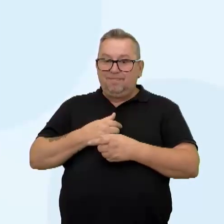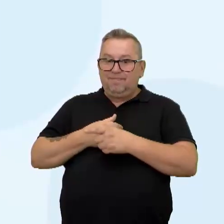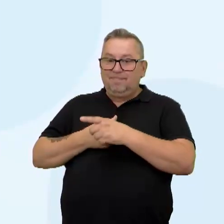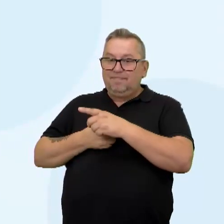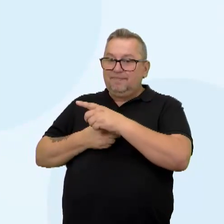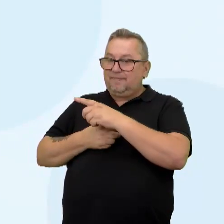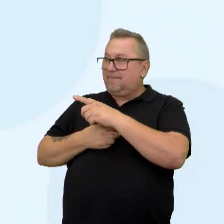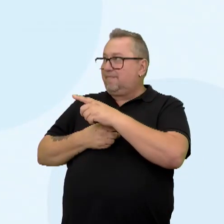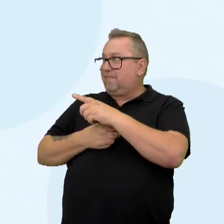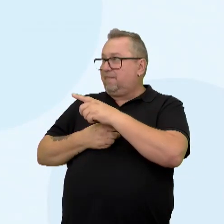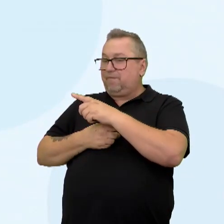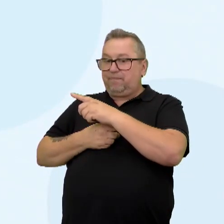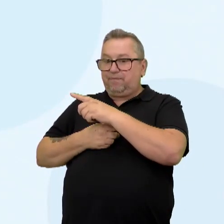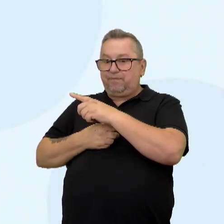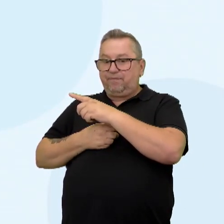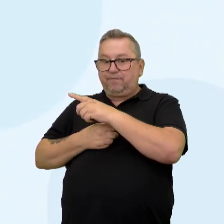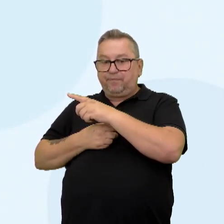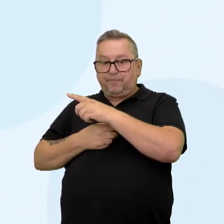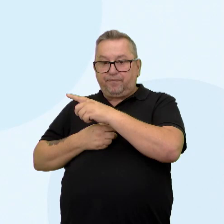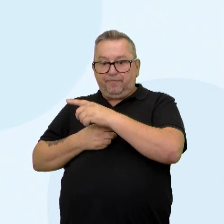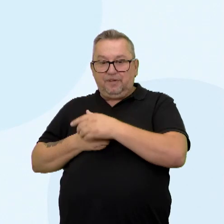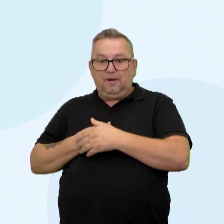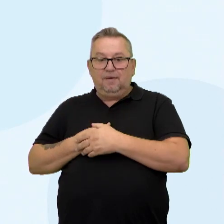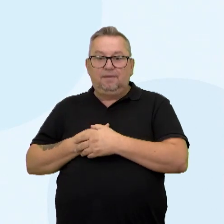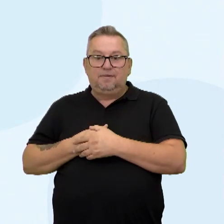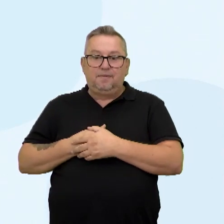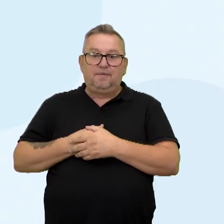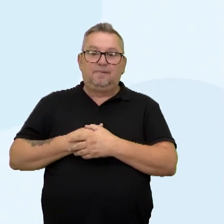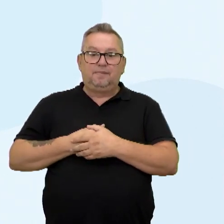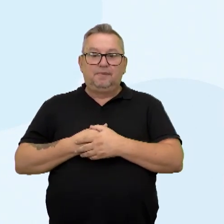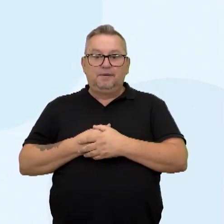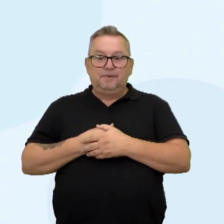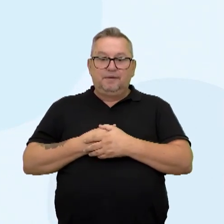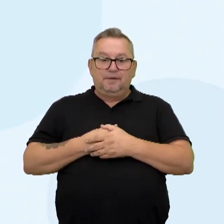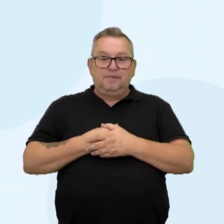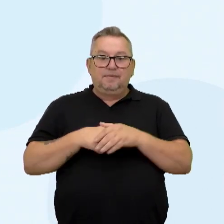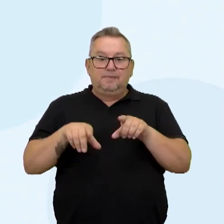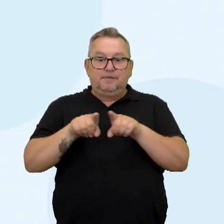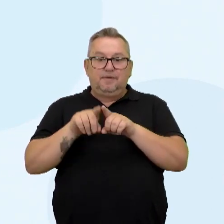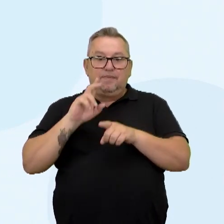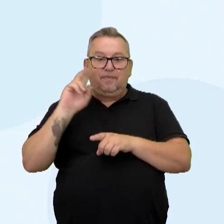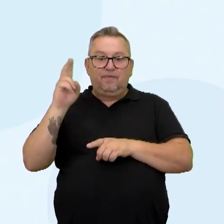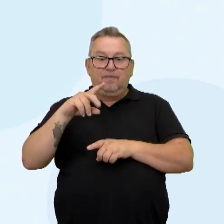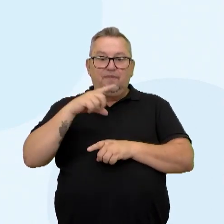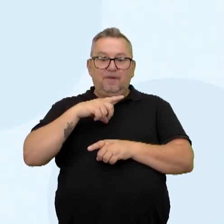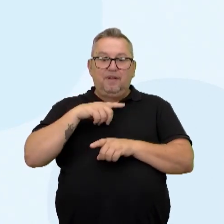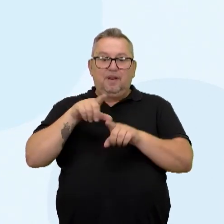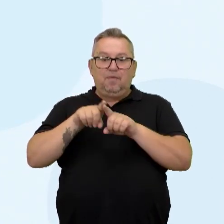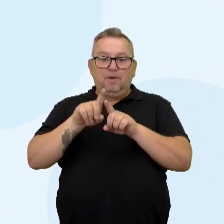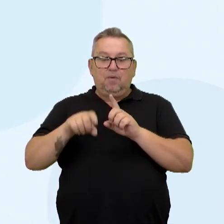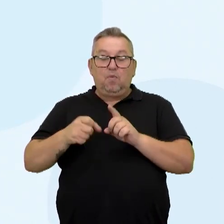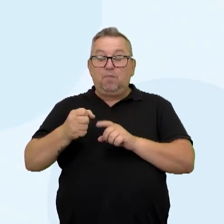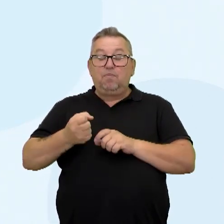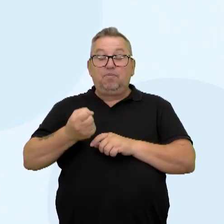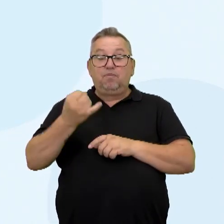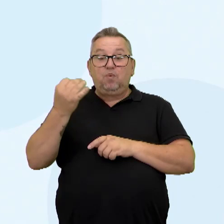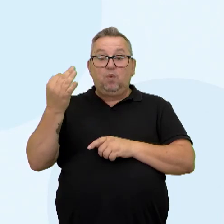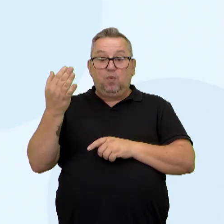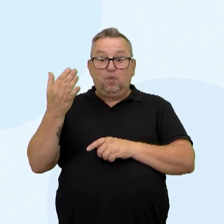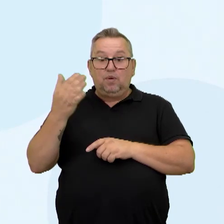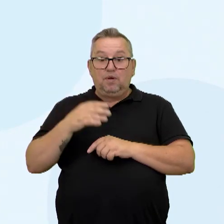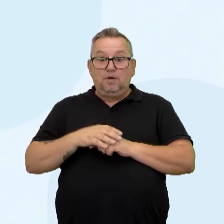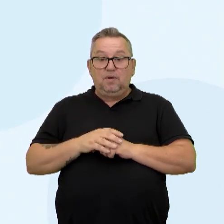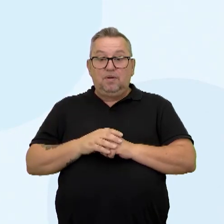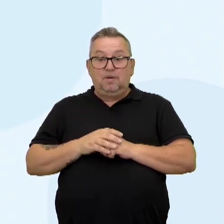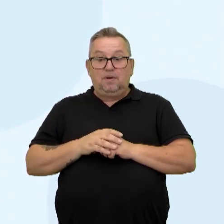né, o argissolo, né, que eu citei aí para vocês, né, o neossolo e o latossolo como maior quantidade. Para vocês